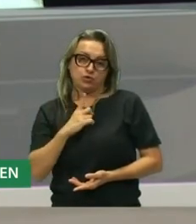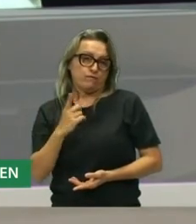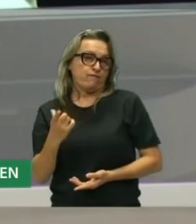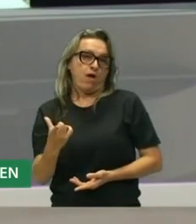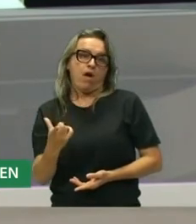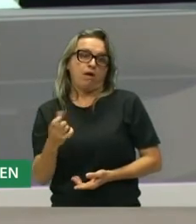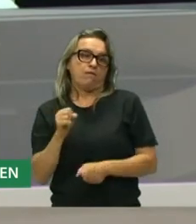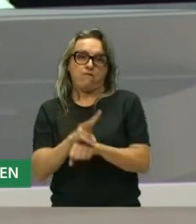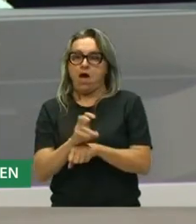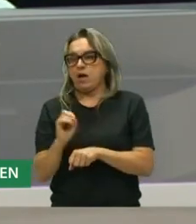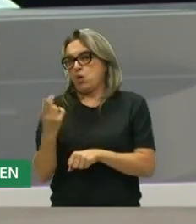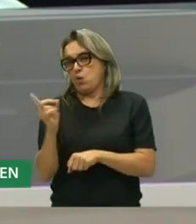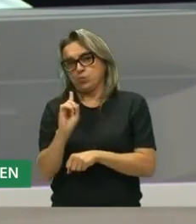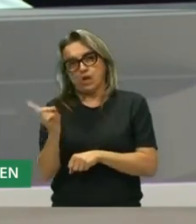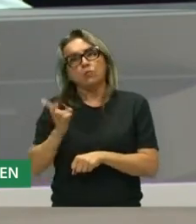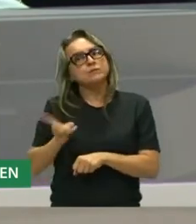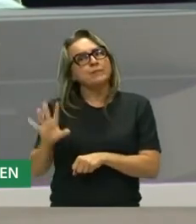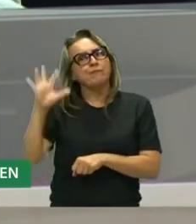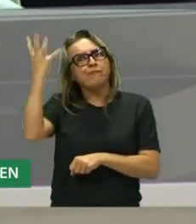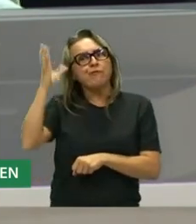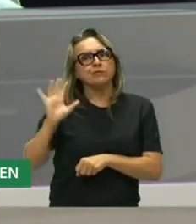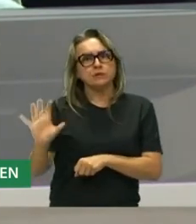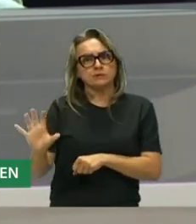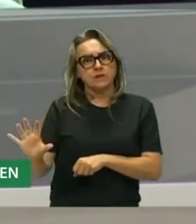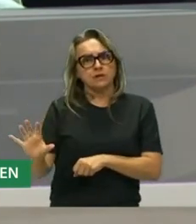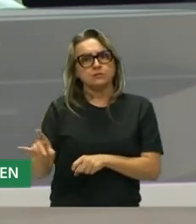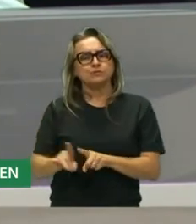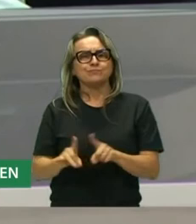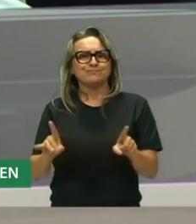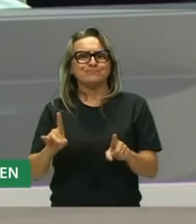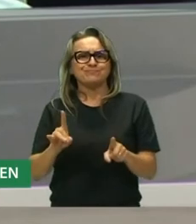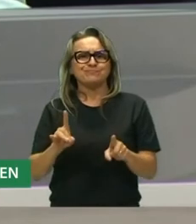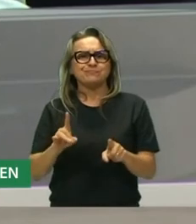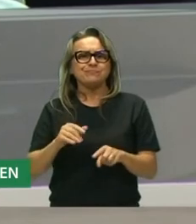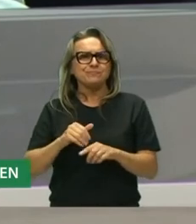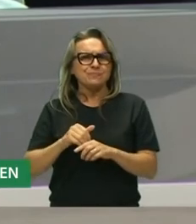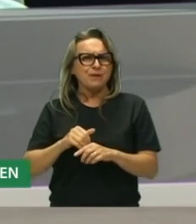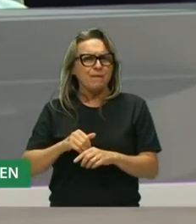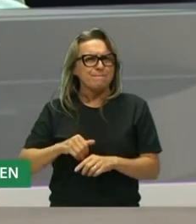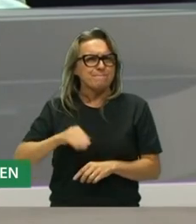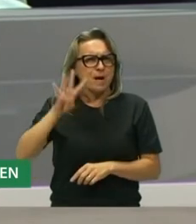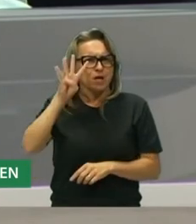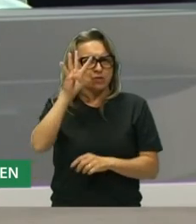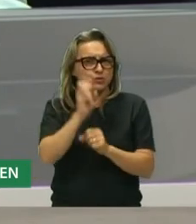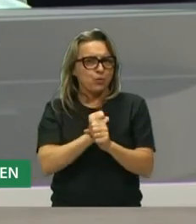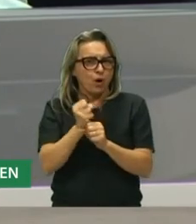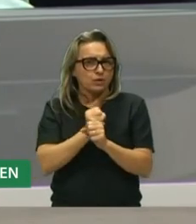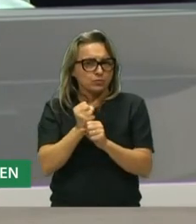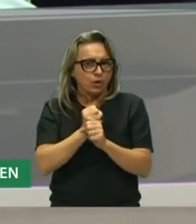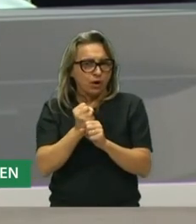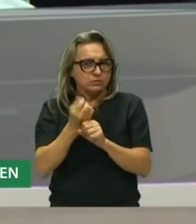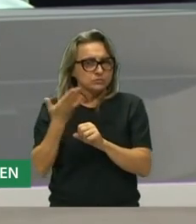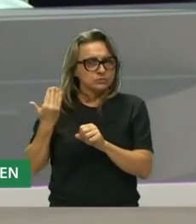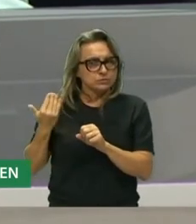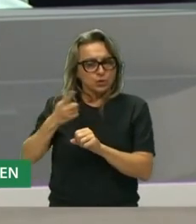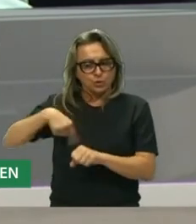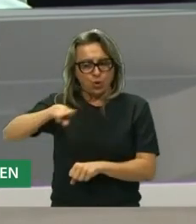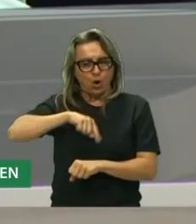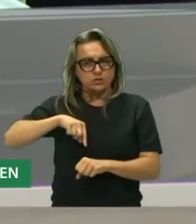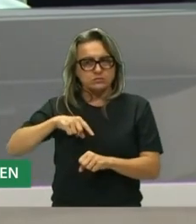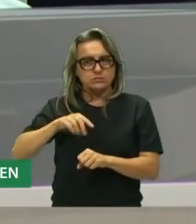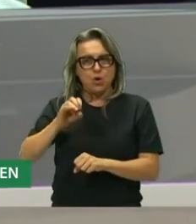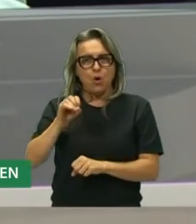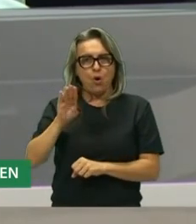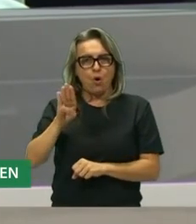pequena reflexão aqui é que há mais de 4 anos, meu nobre vereador Angelete, nós do Observatório,